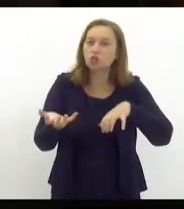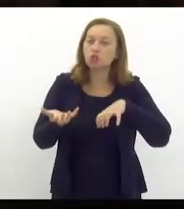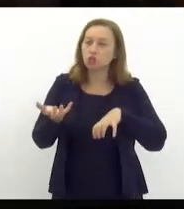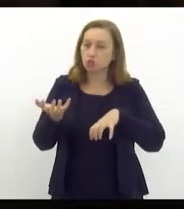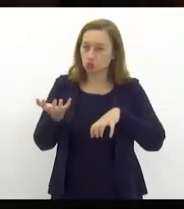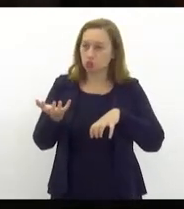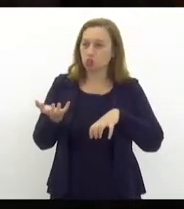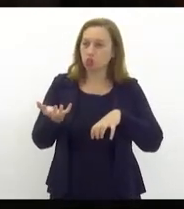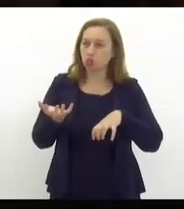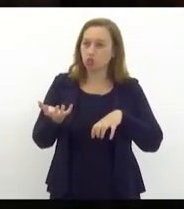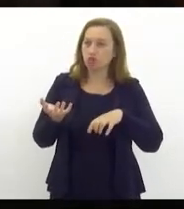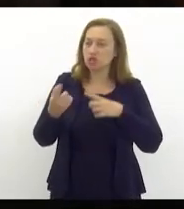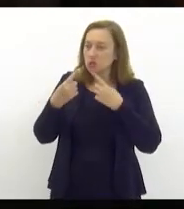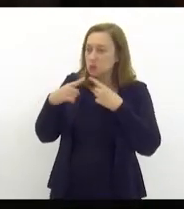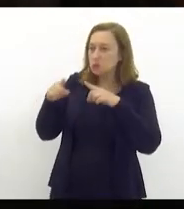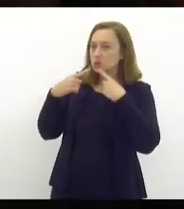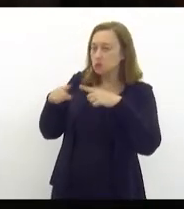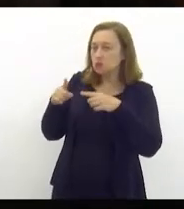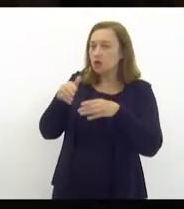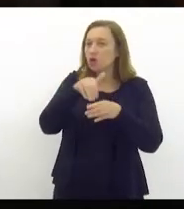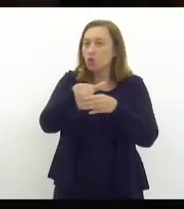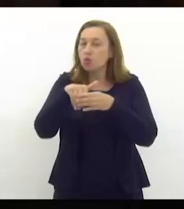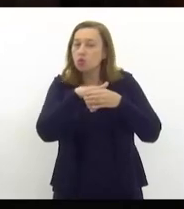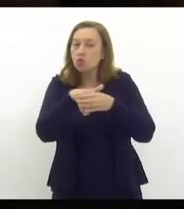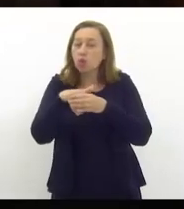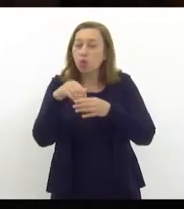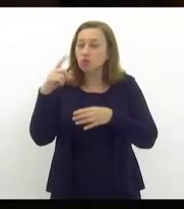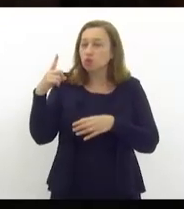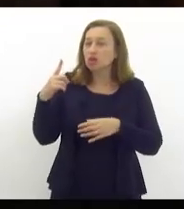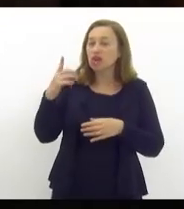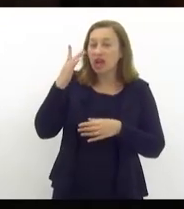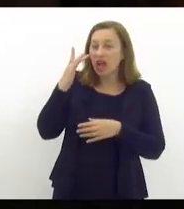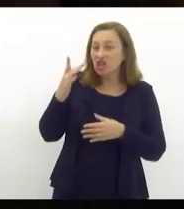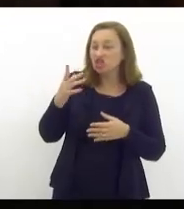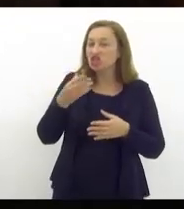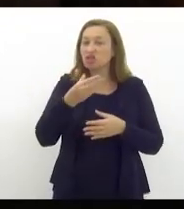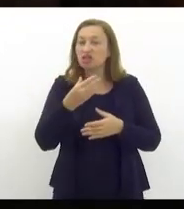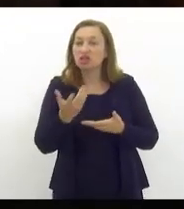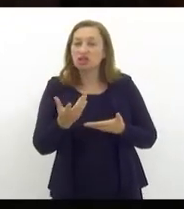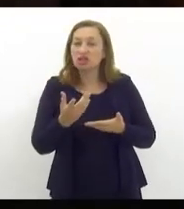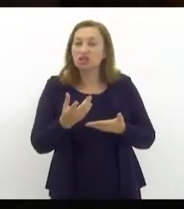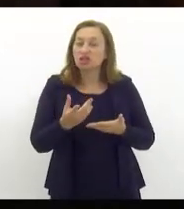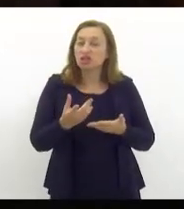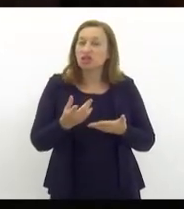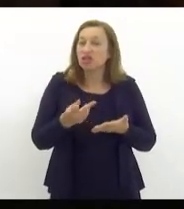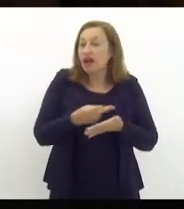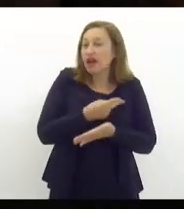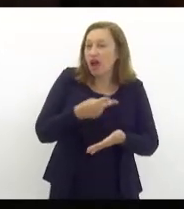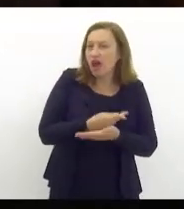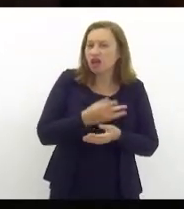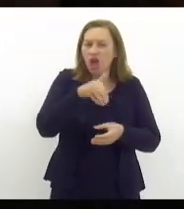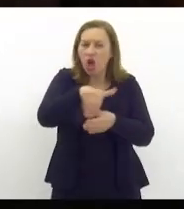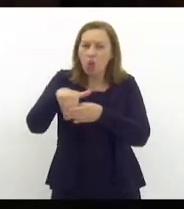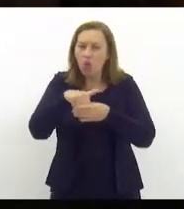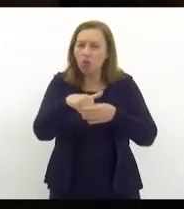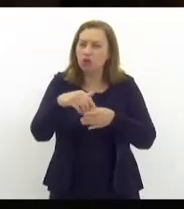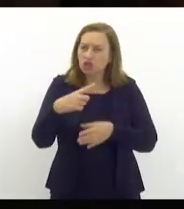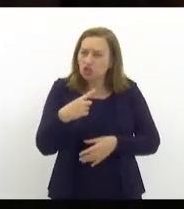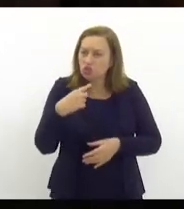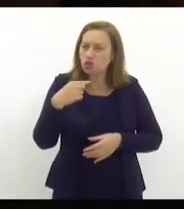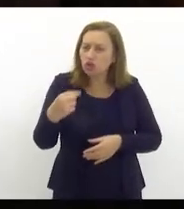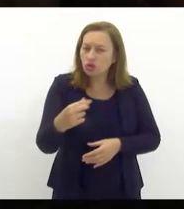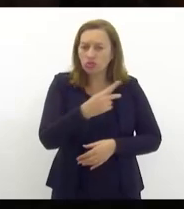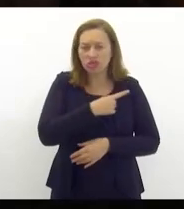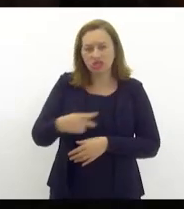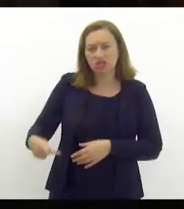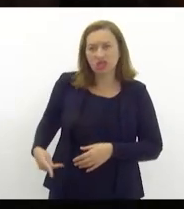inviabilizando e questionando as urnas que nos reelegeu, as urnas que elegeu o presidente do Brasil,